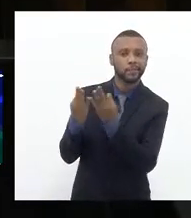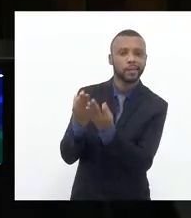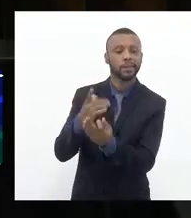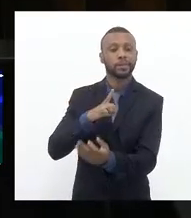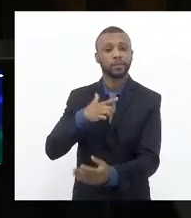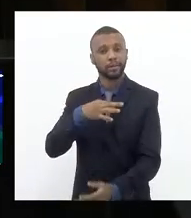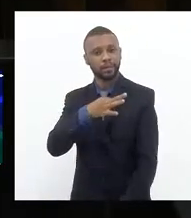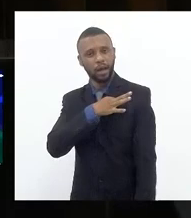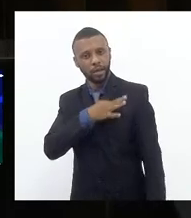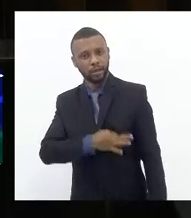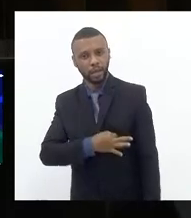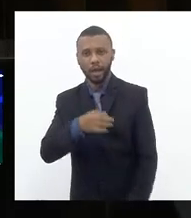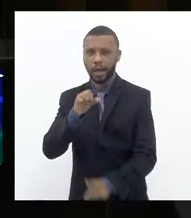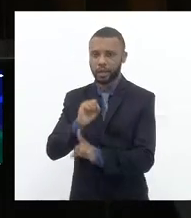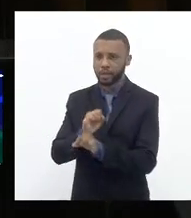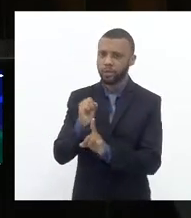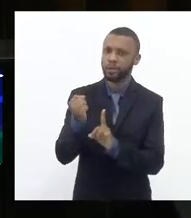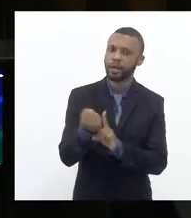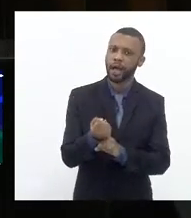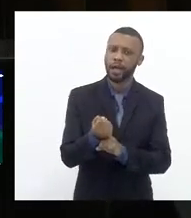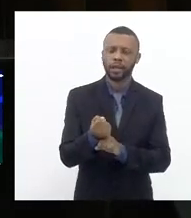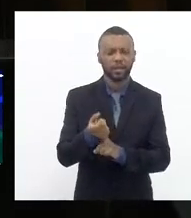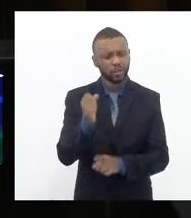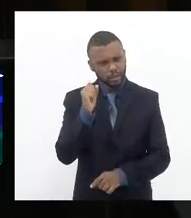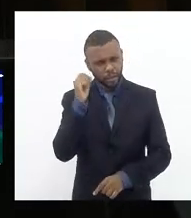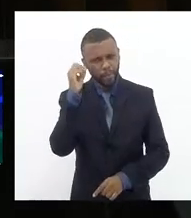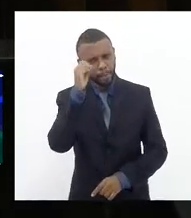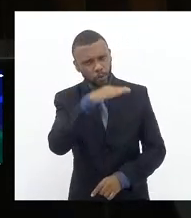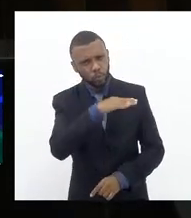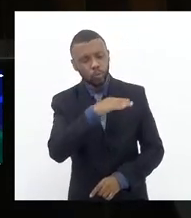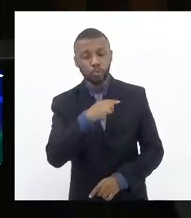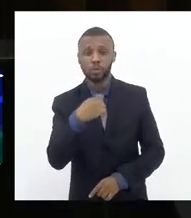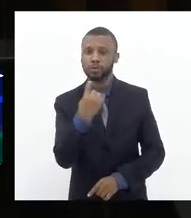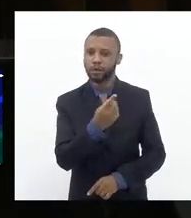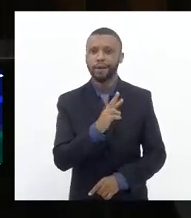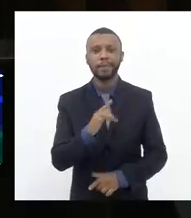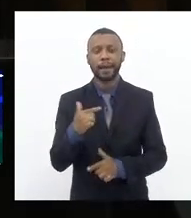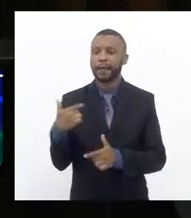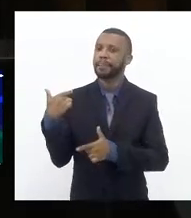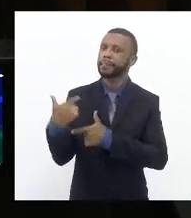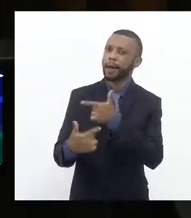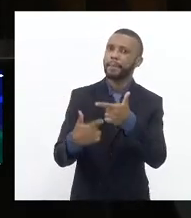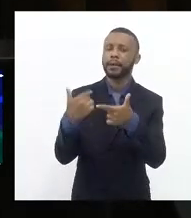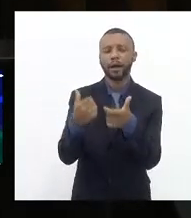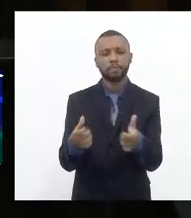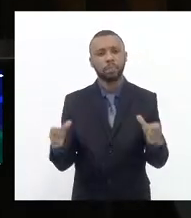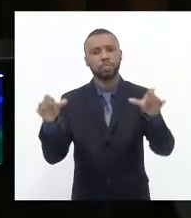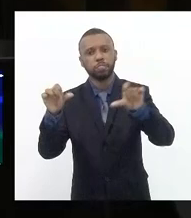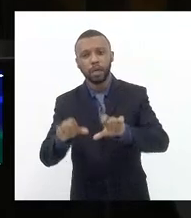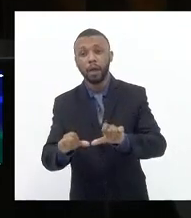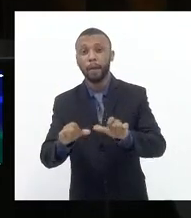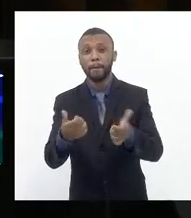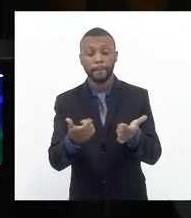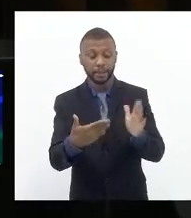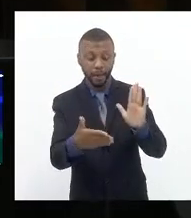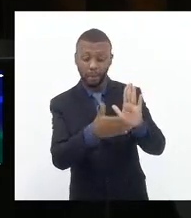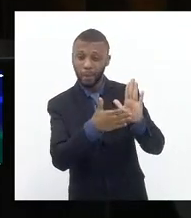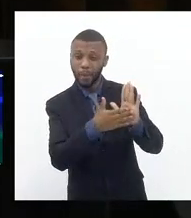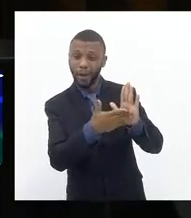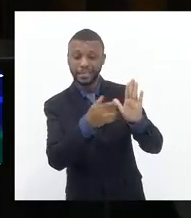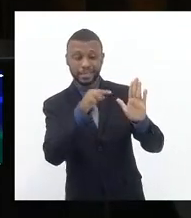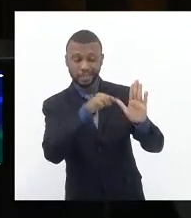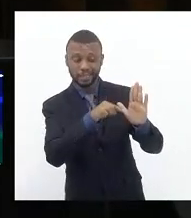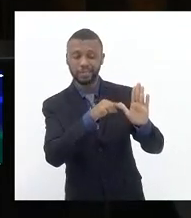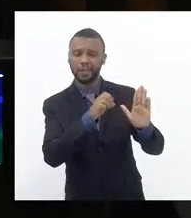na nossa sociedade. Isso é um absurdo, e nós vamos trabalhar para derrotar essa proposta,